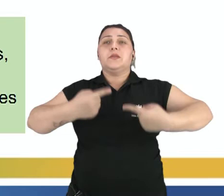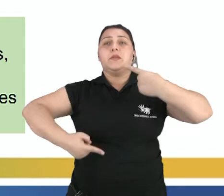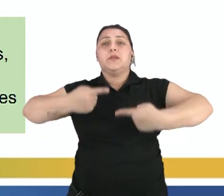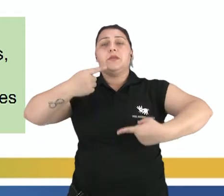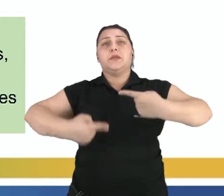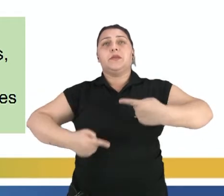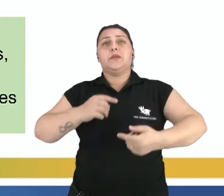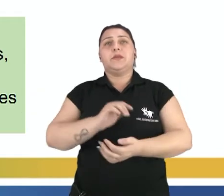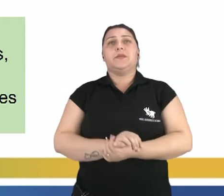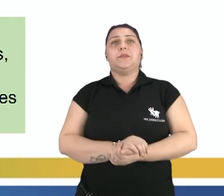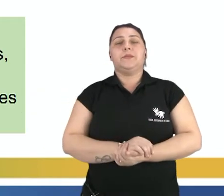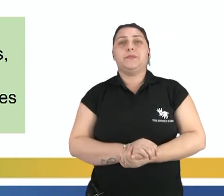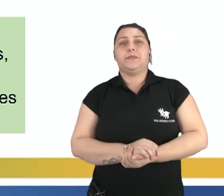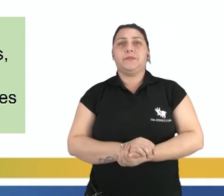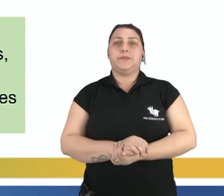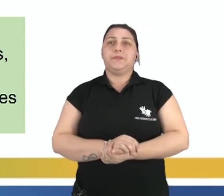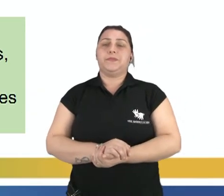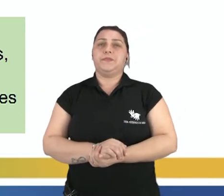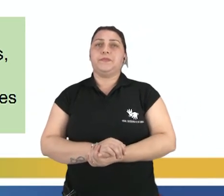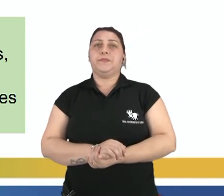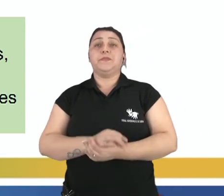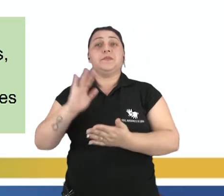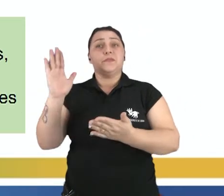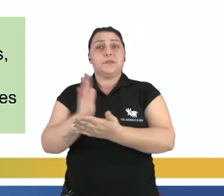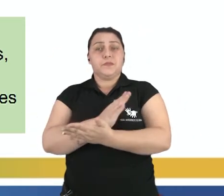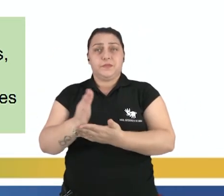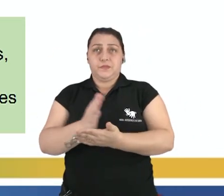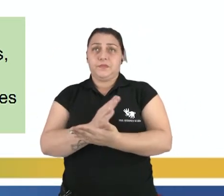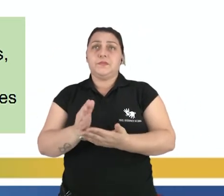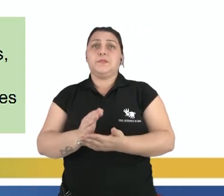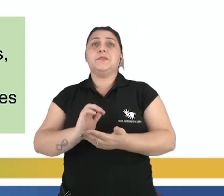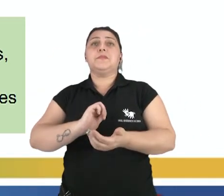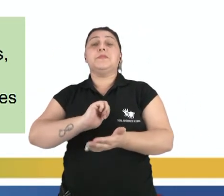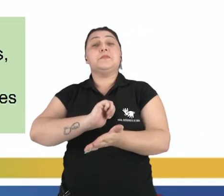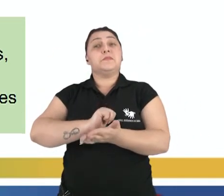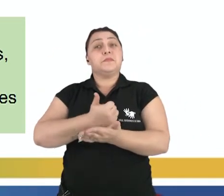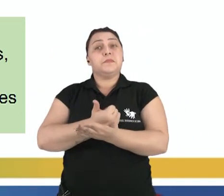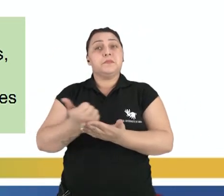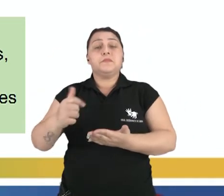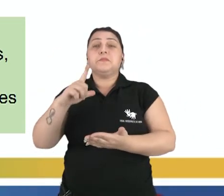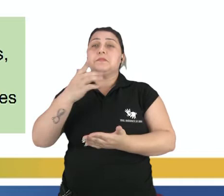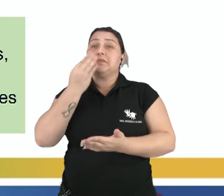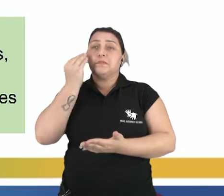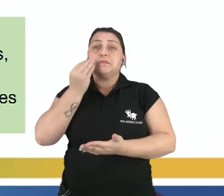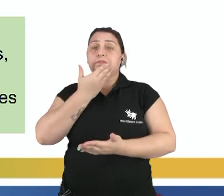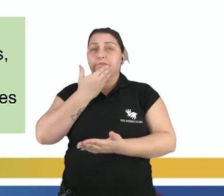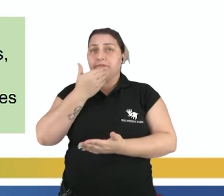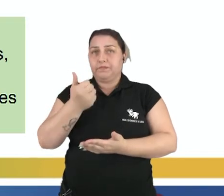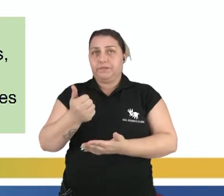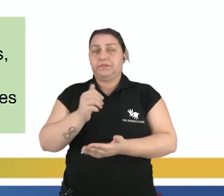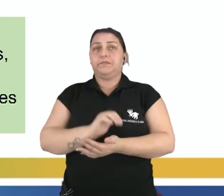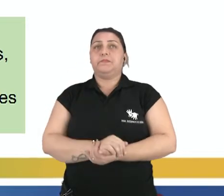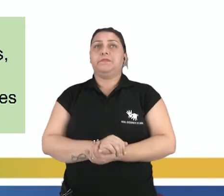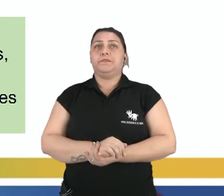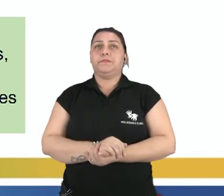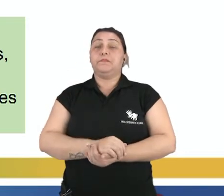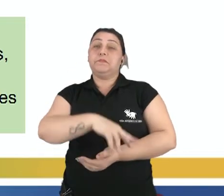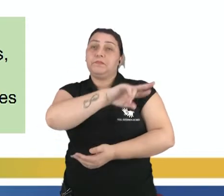elas são por meio de algumas ações que tentam melhorar, né,